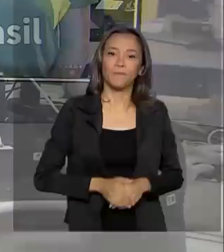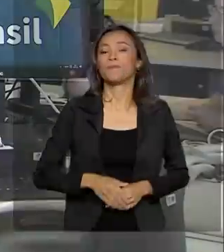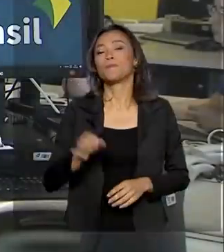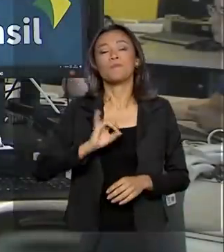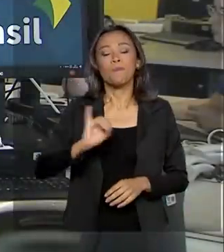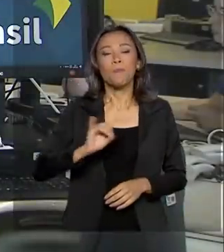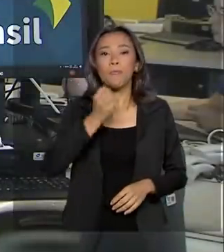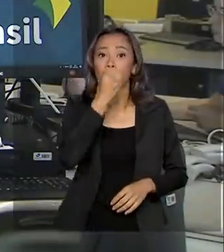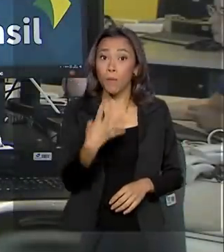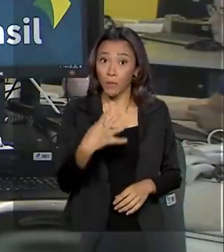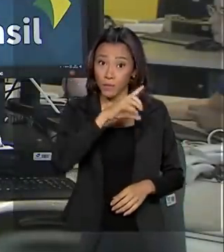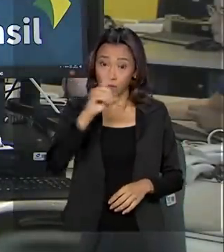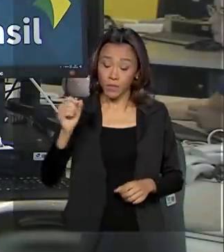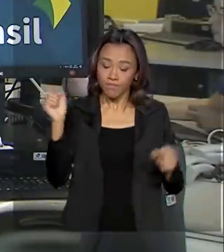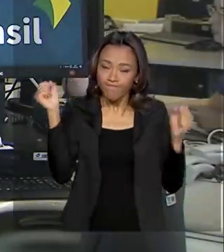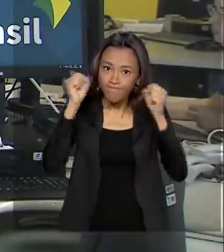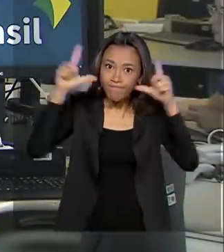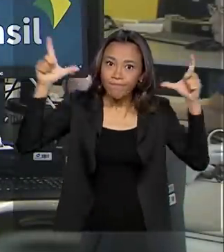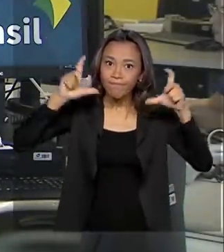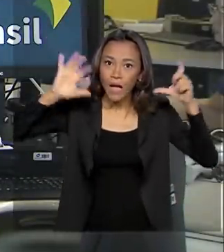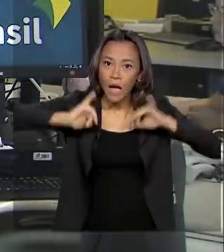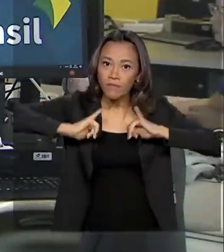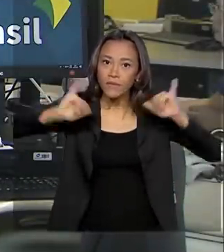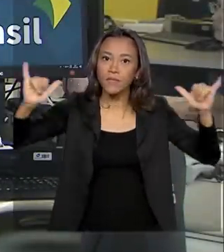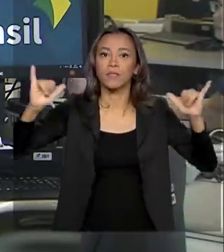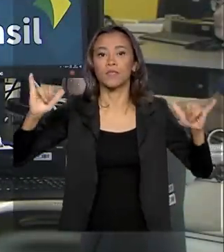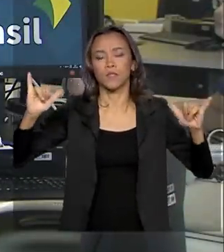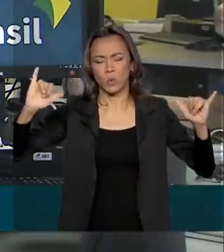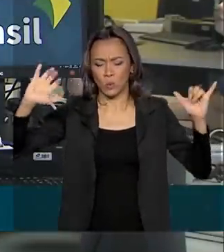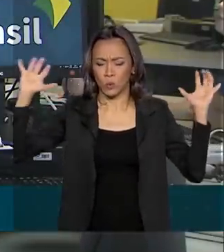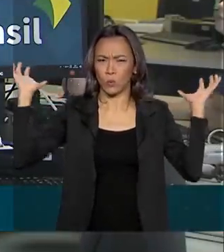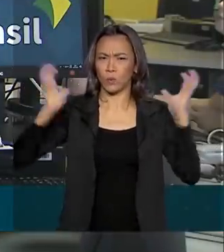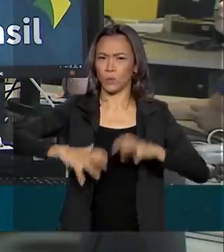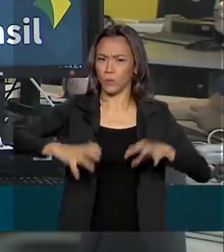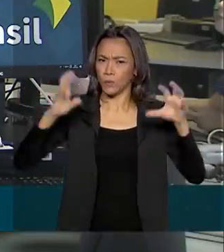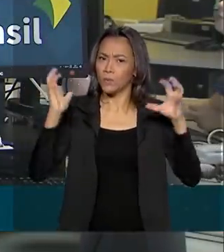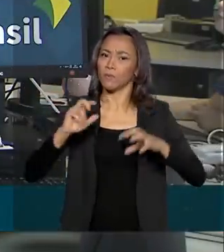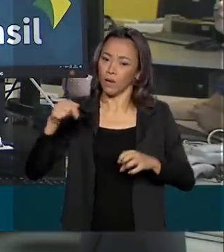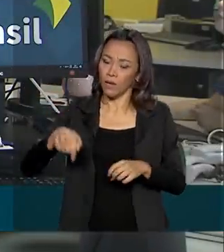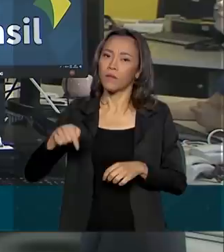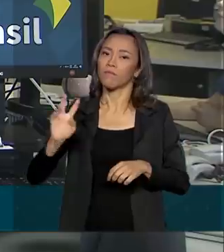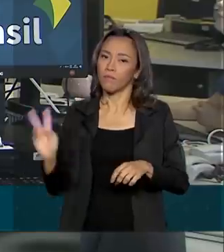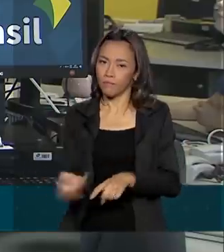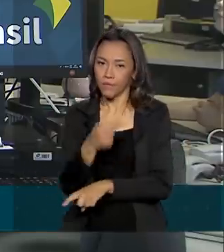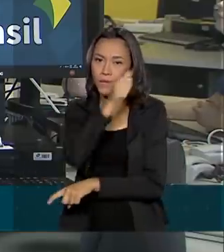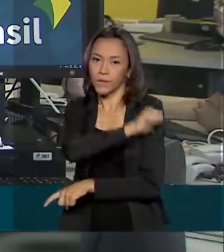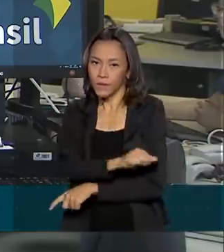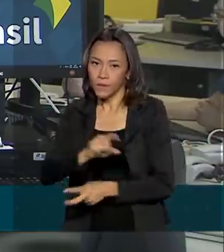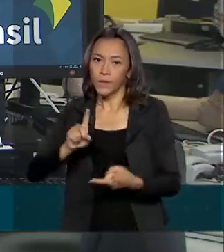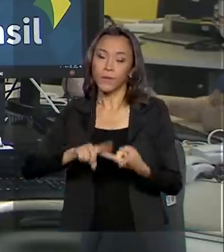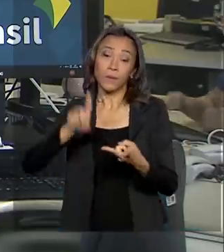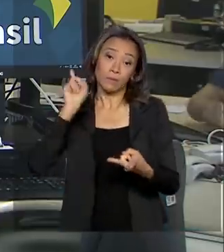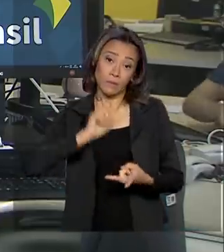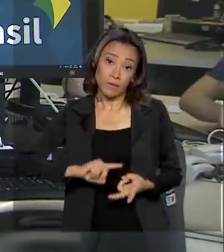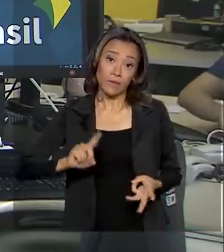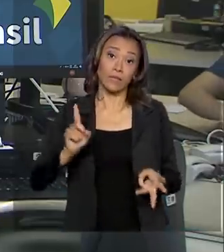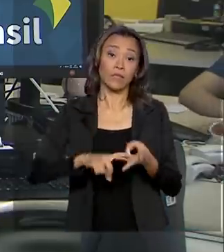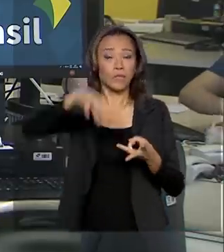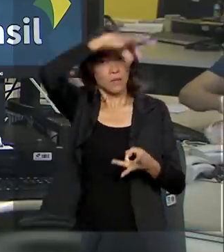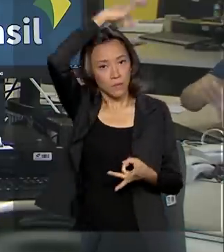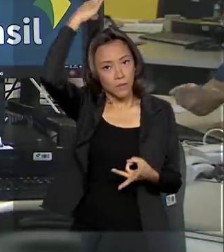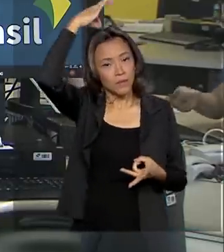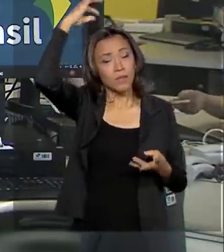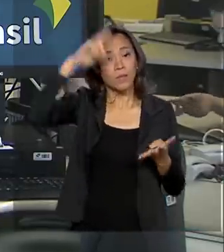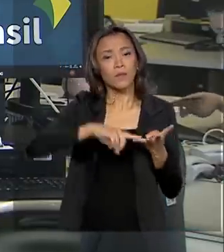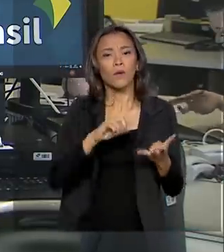dia o alerta para a possibilidade de chuvas intensas vale aqui para o rio de janeiro para minas gerais espírito santo goiás